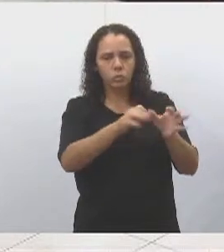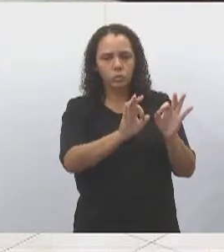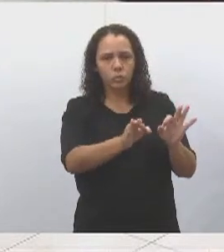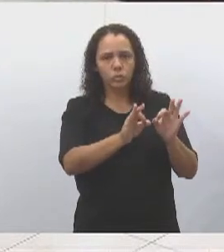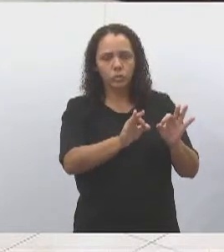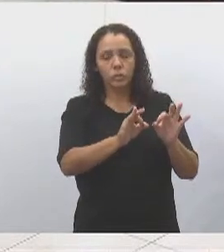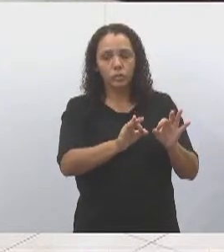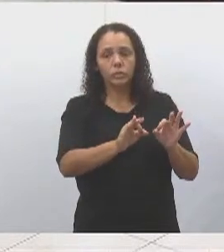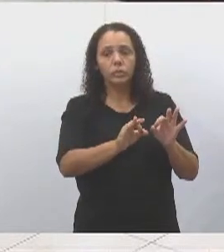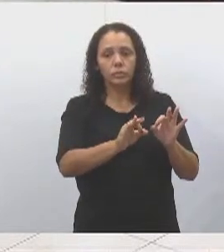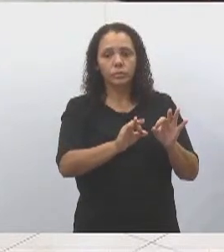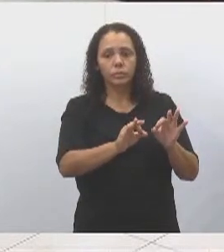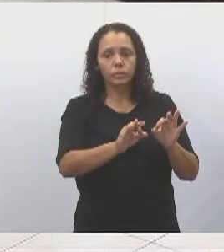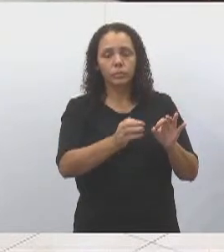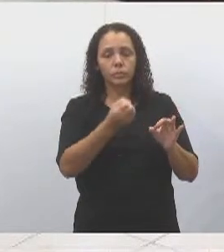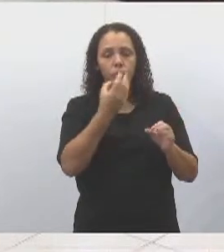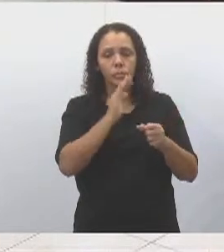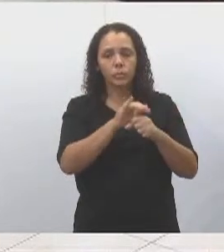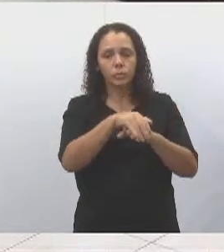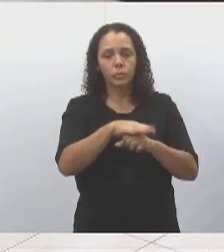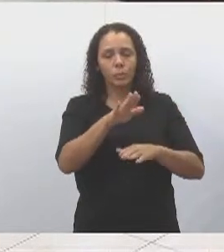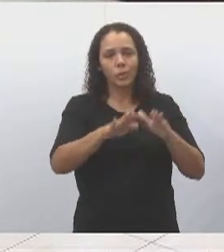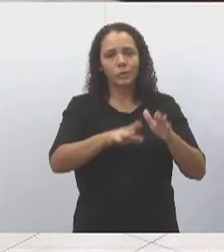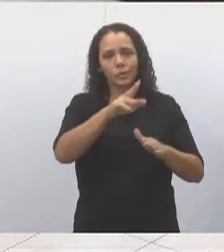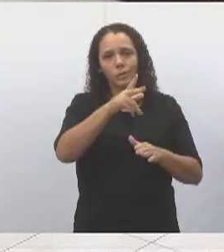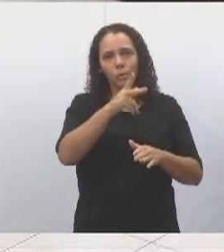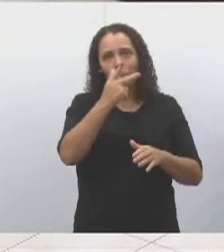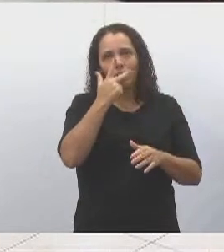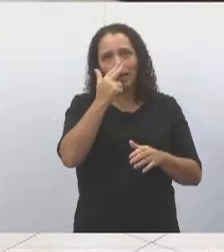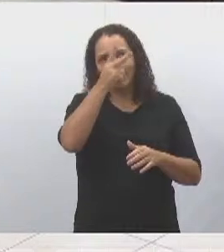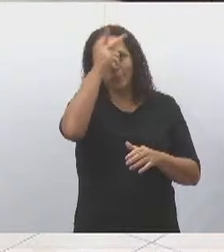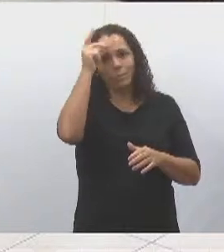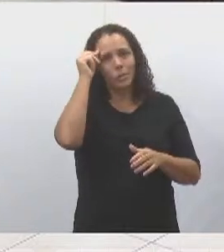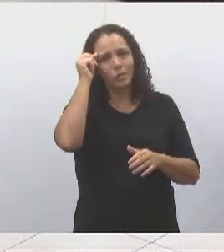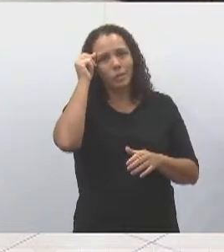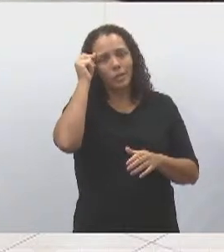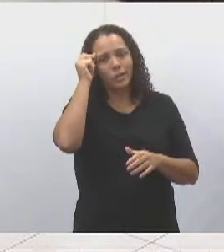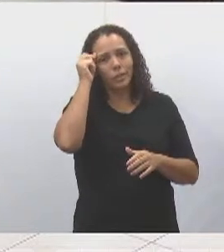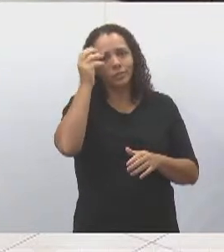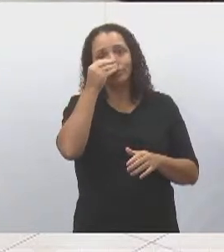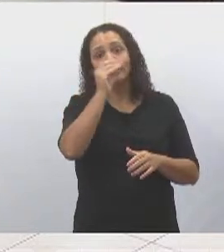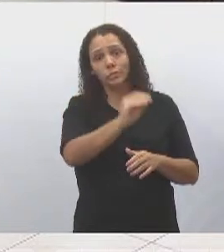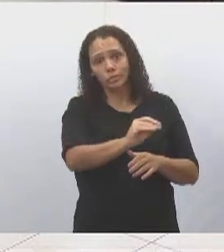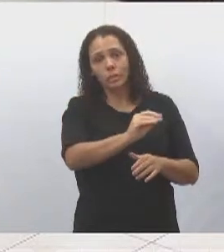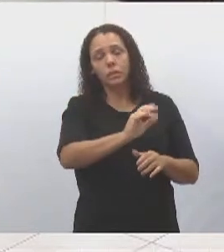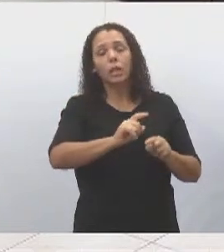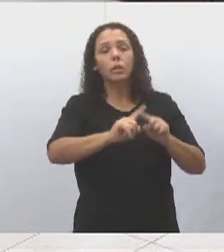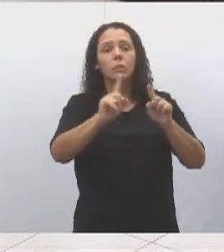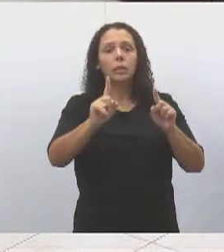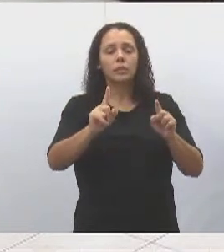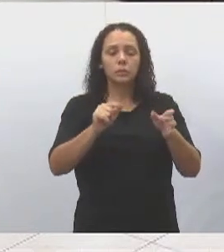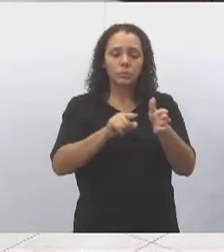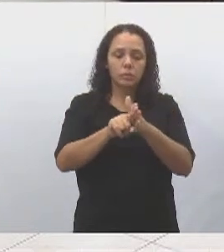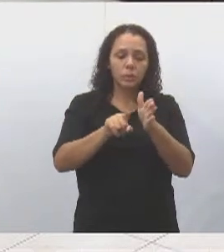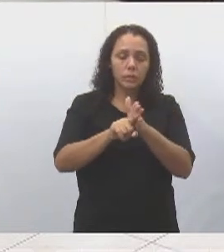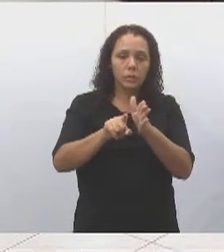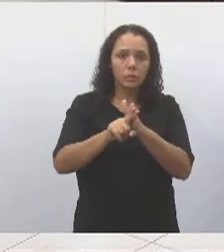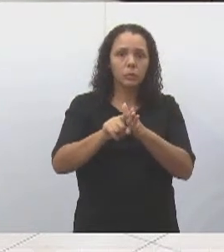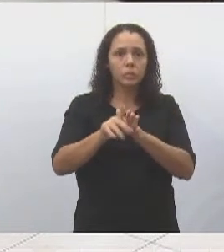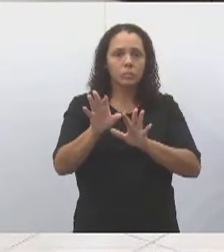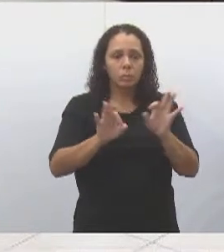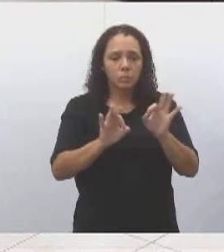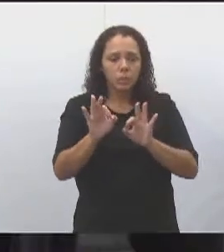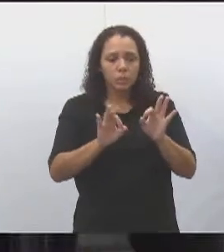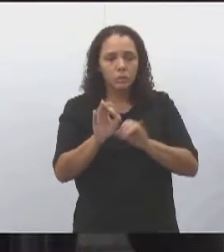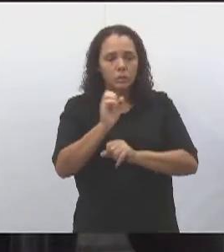e super coerente, que parece que às vezes o prefeito municipal encara isso como se fosse nada. Mas eu tenho algumas perguntas referentes ao planejamento